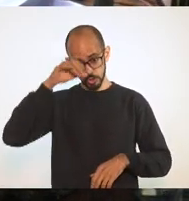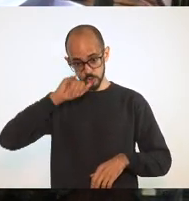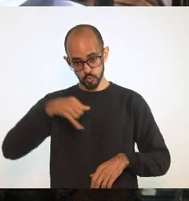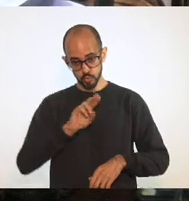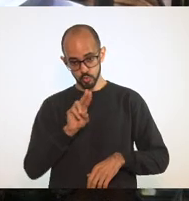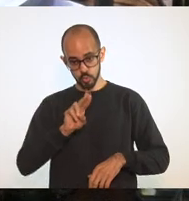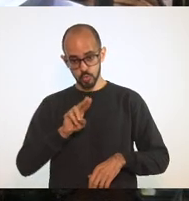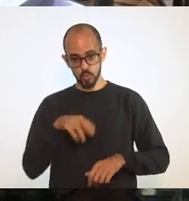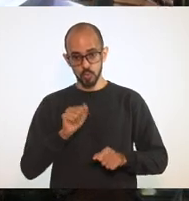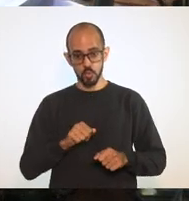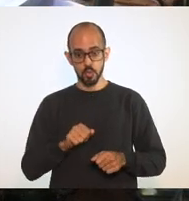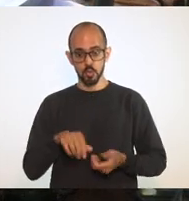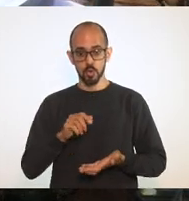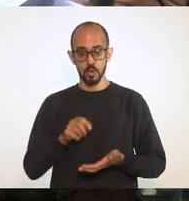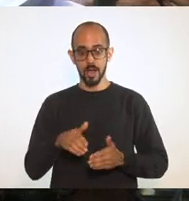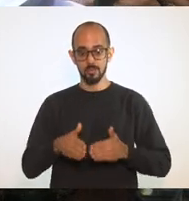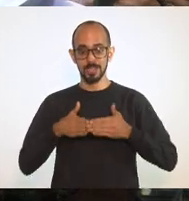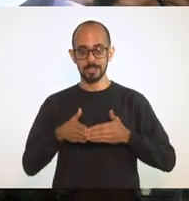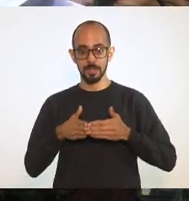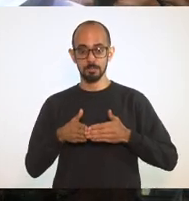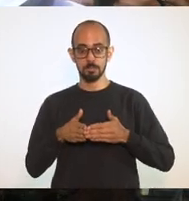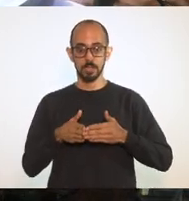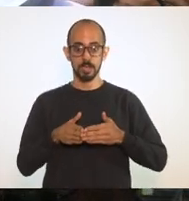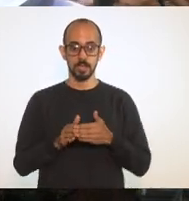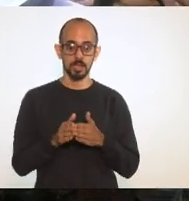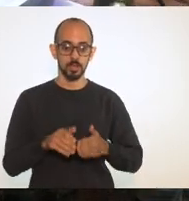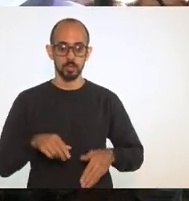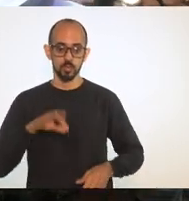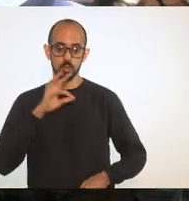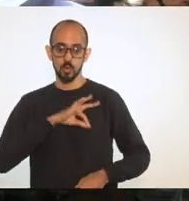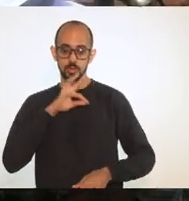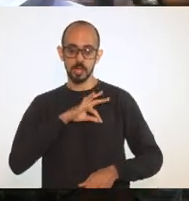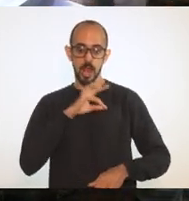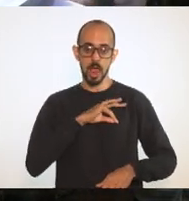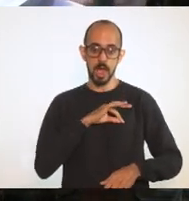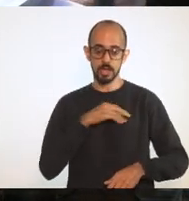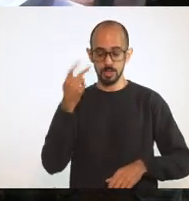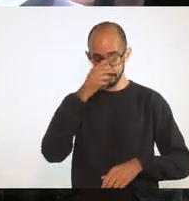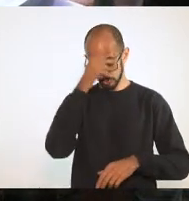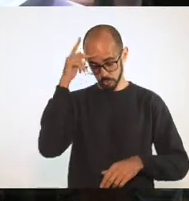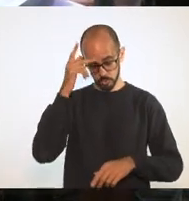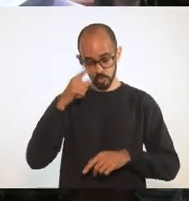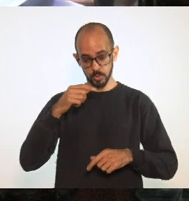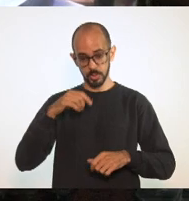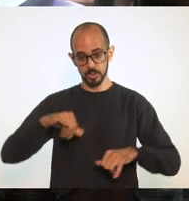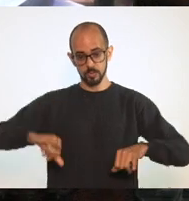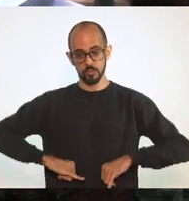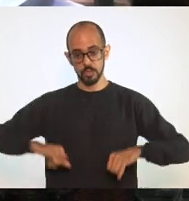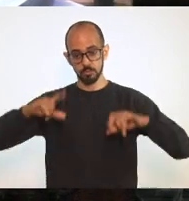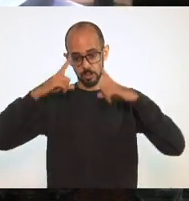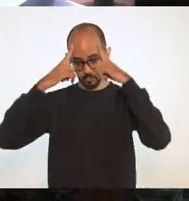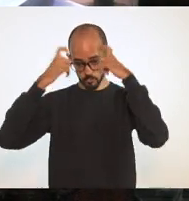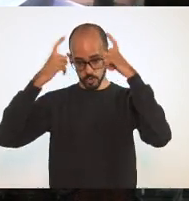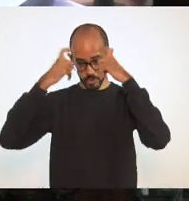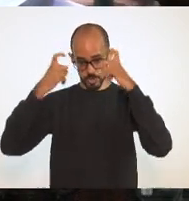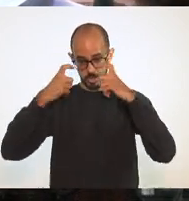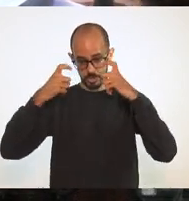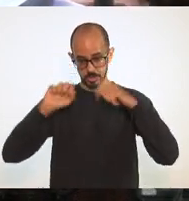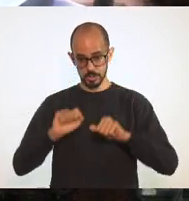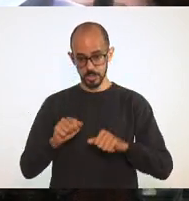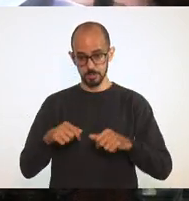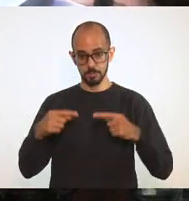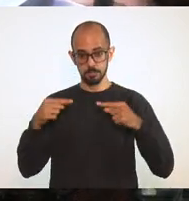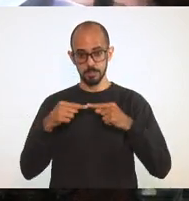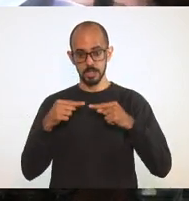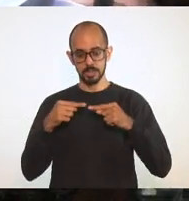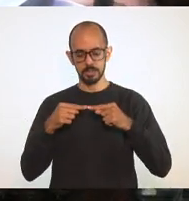de servidoras estaduais vítimas de violência familiar ou doméstica no âmbito do Estado do Rio de Janeiro e das outras providências. Pendente de pareceres das comissões de Constituição